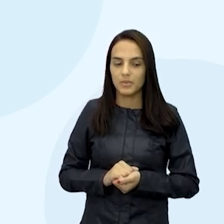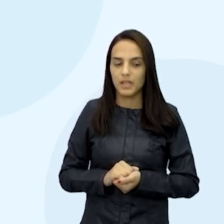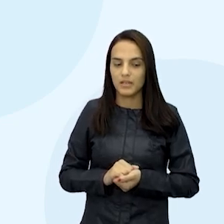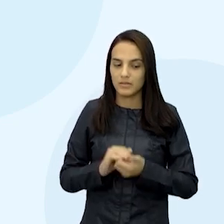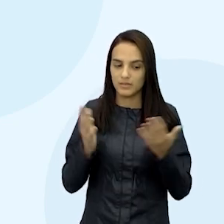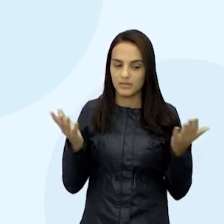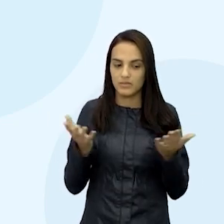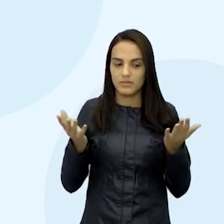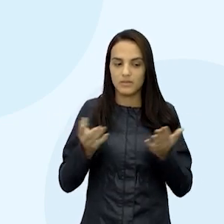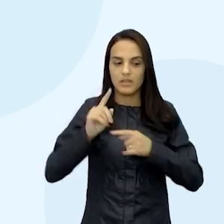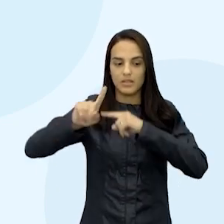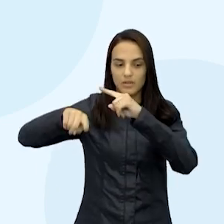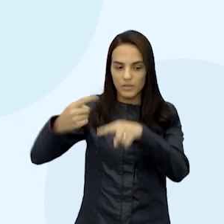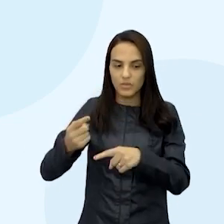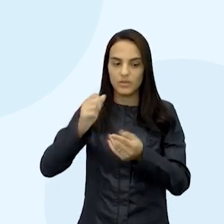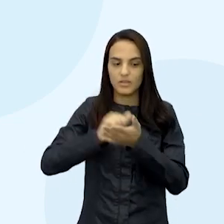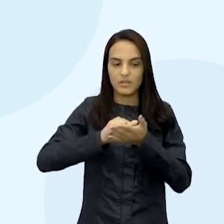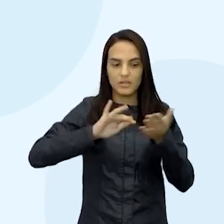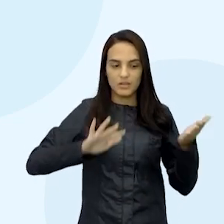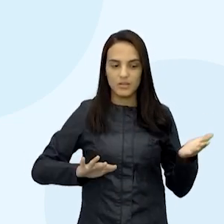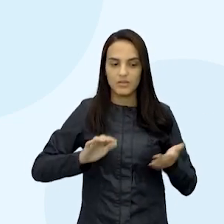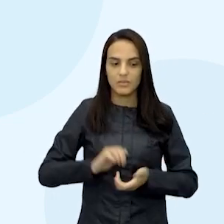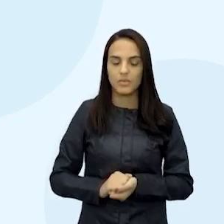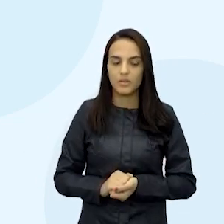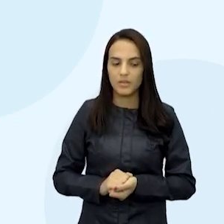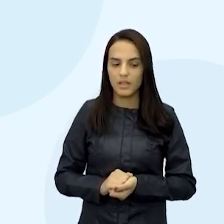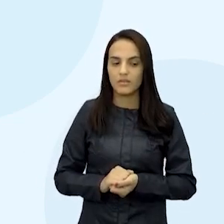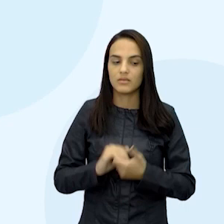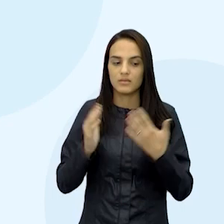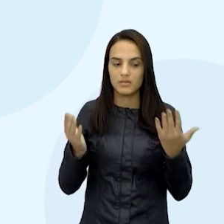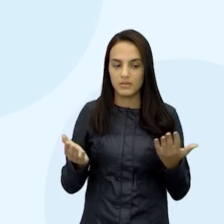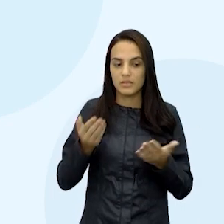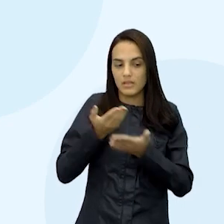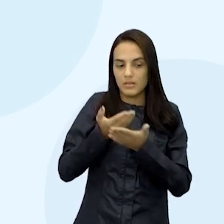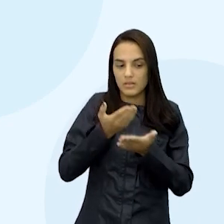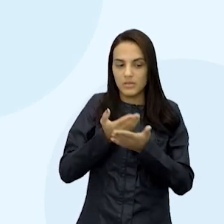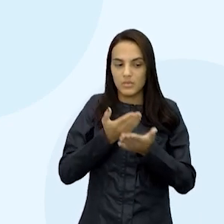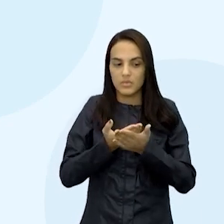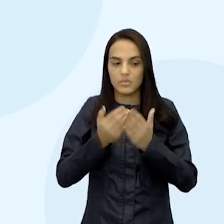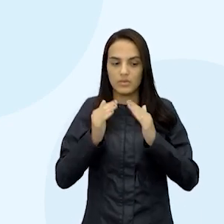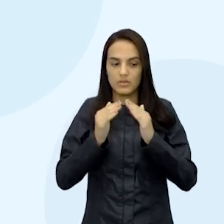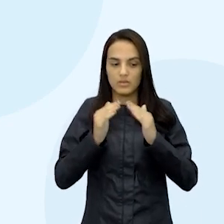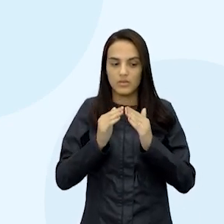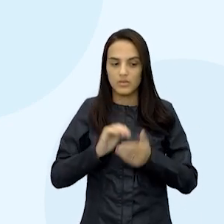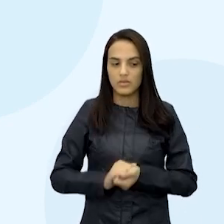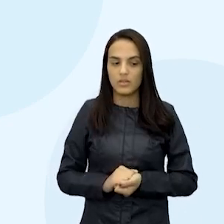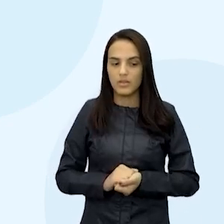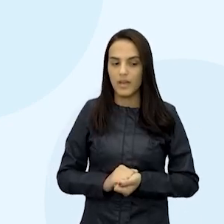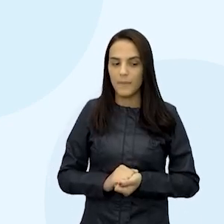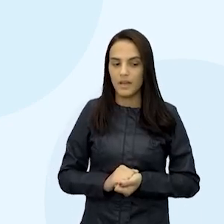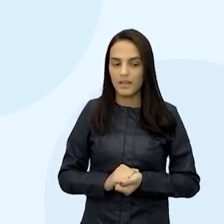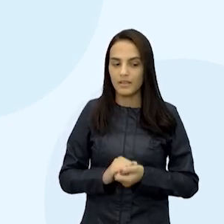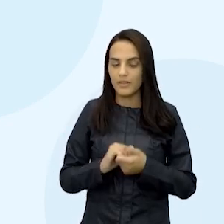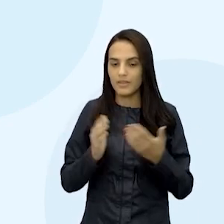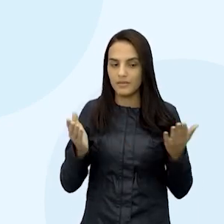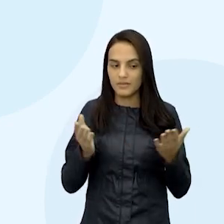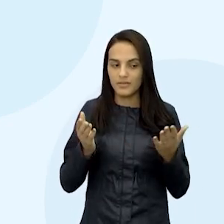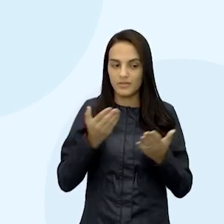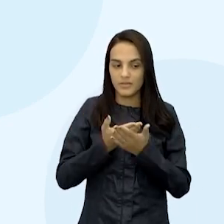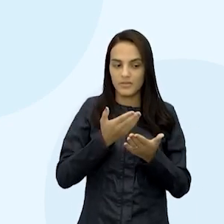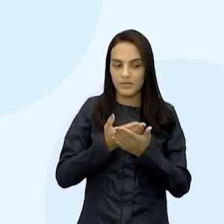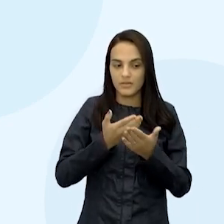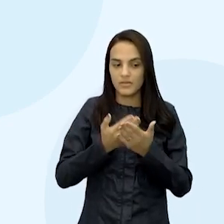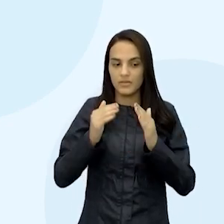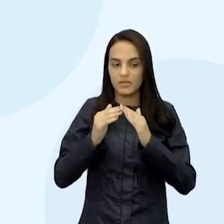noção, porque as próximas atividades, eles vão também ter que fazer um estudo de caso. Então vamos lá, ó. O estudo de caso.